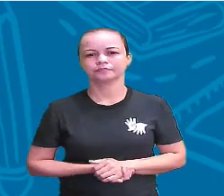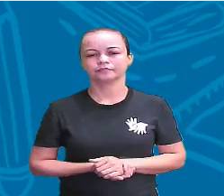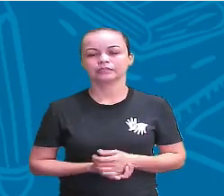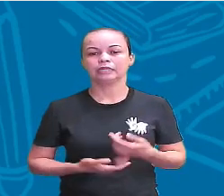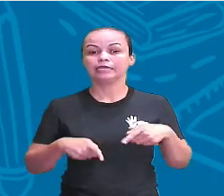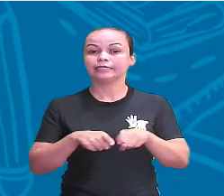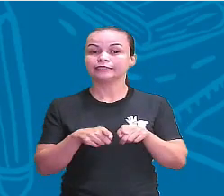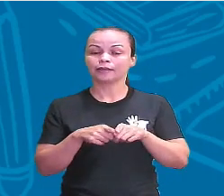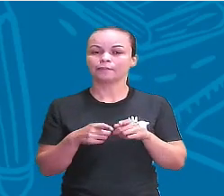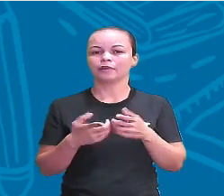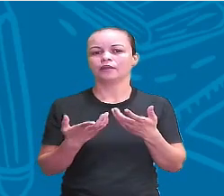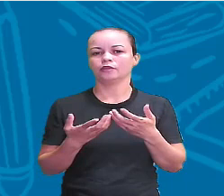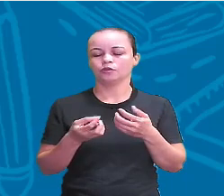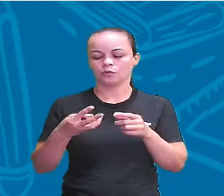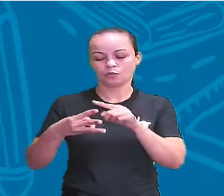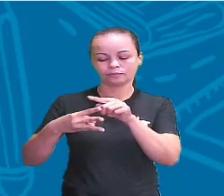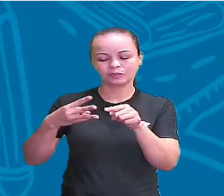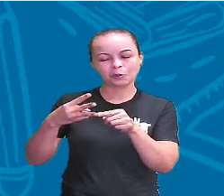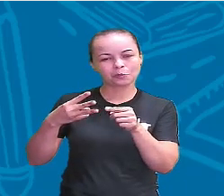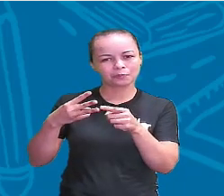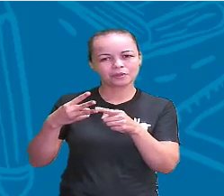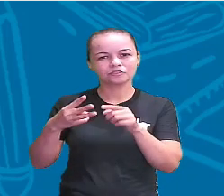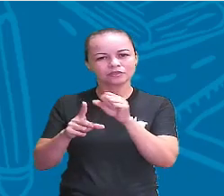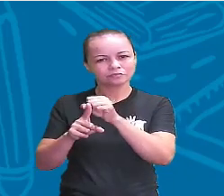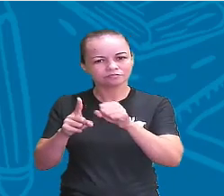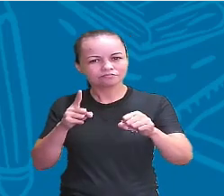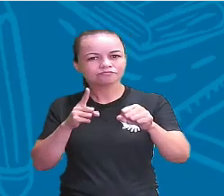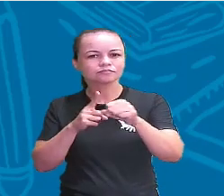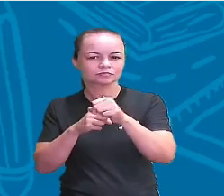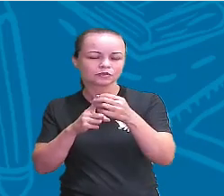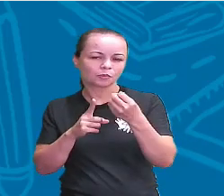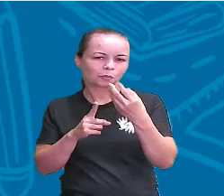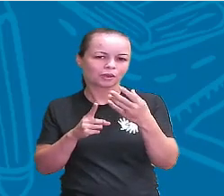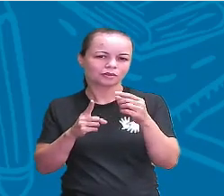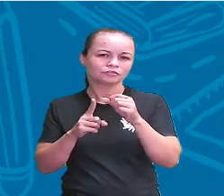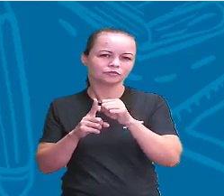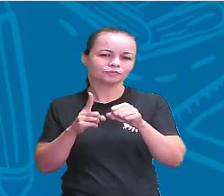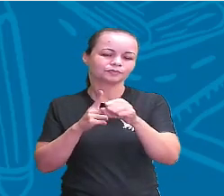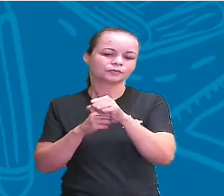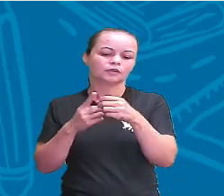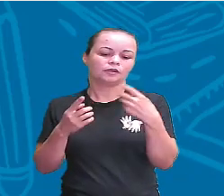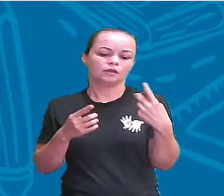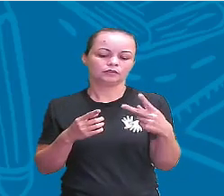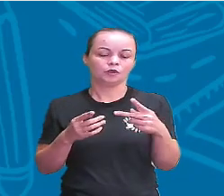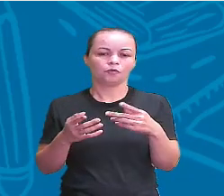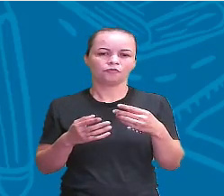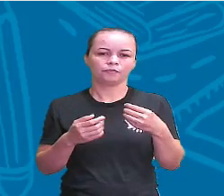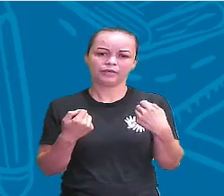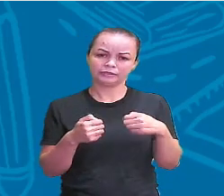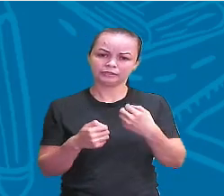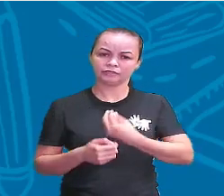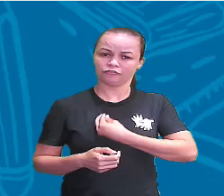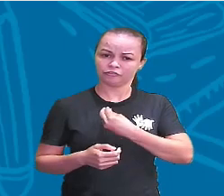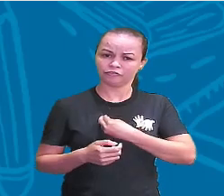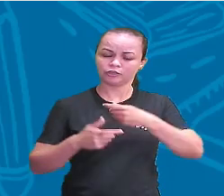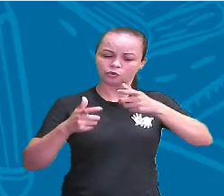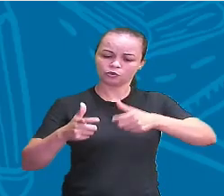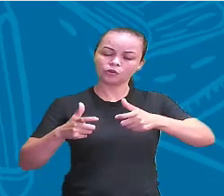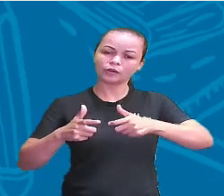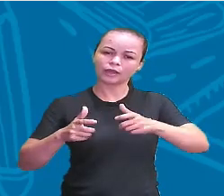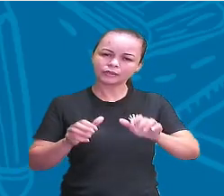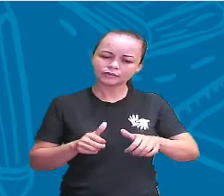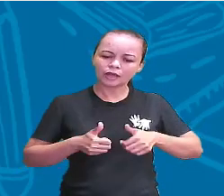o bem-estar social, né? Afinal, a gente precisa viver num ambiente, ter um ambiente social saudável,